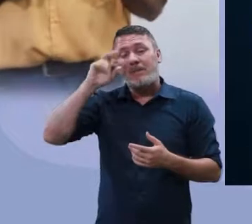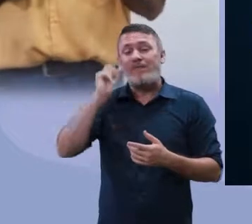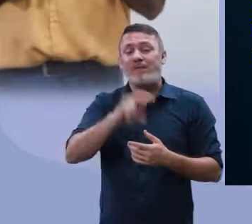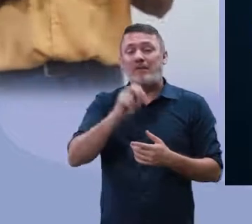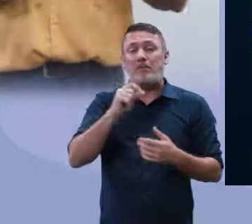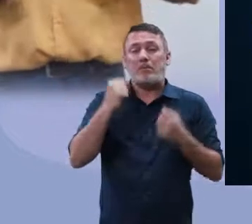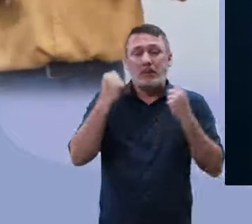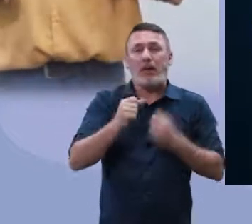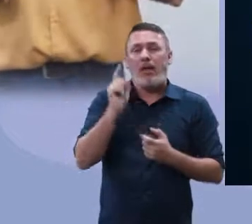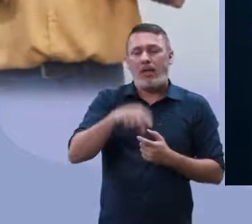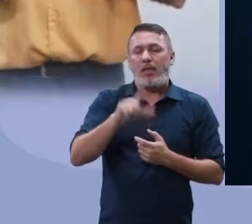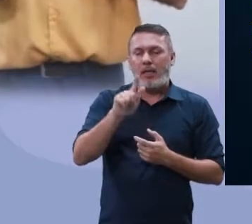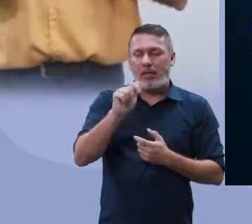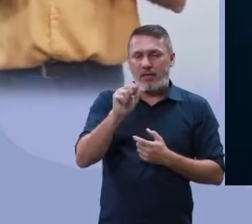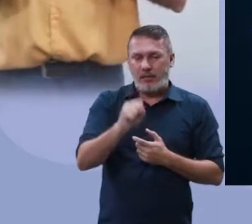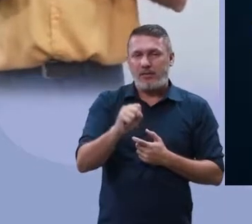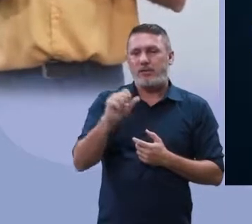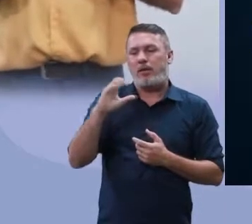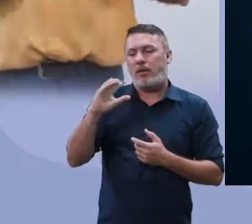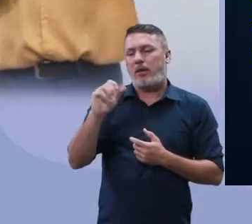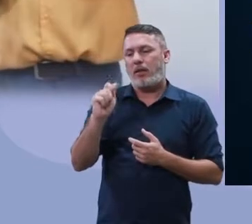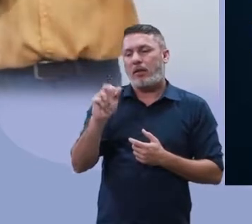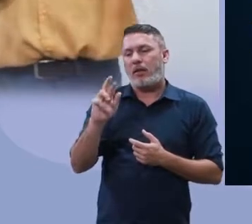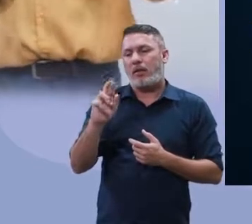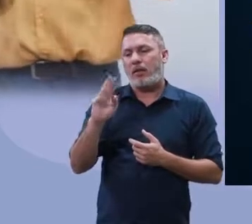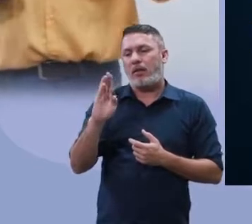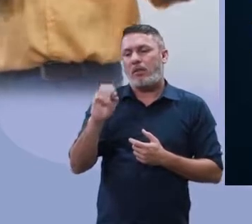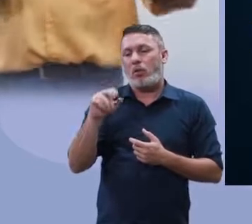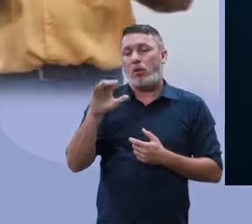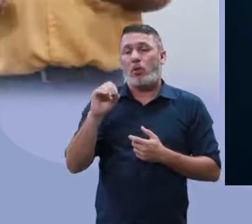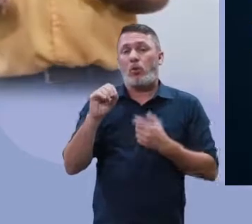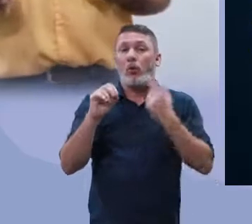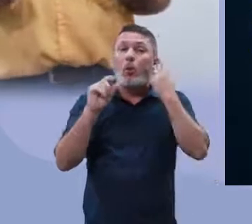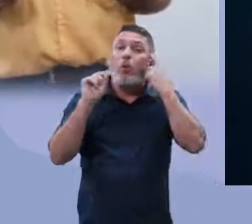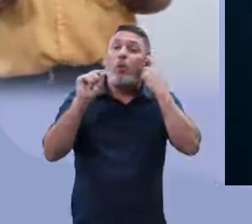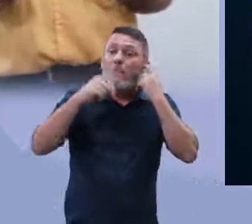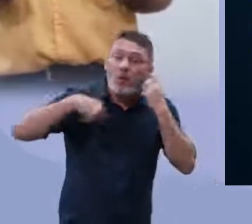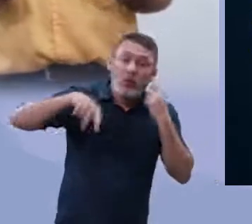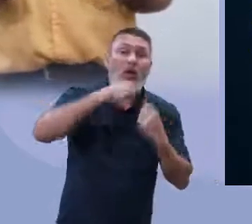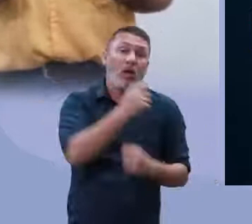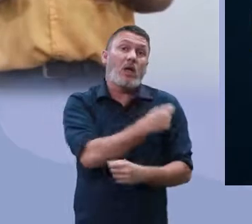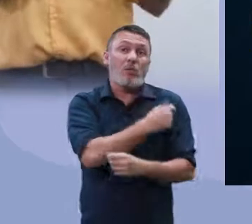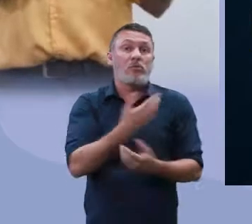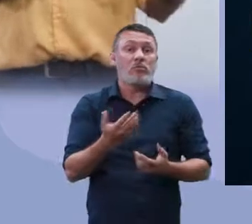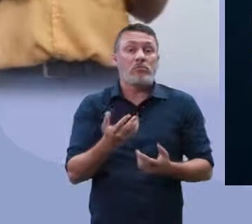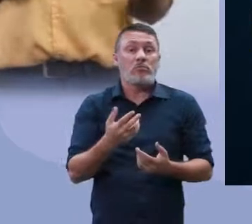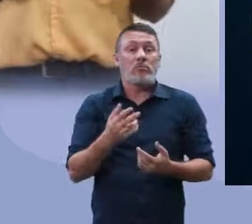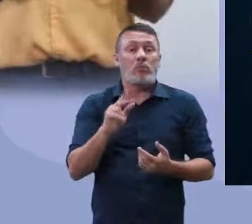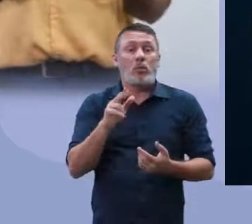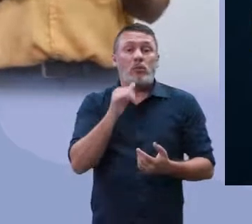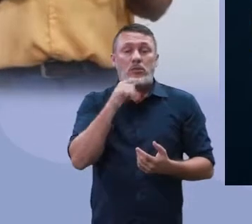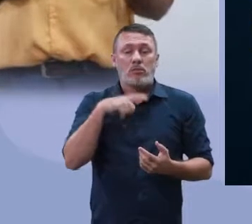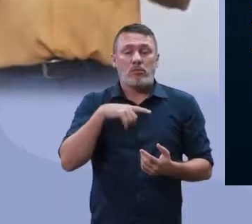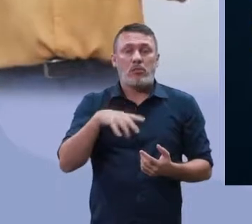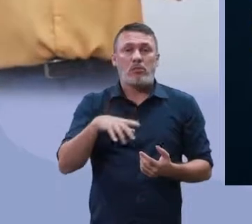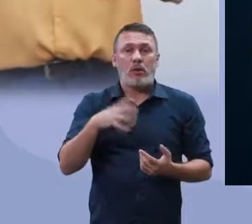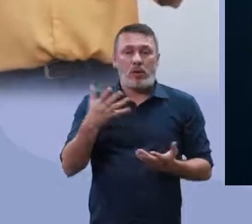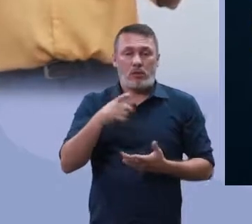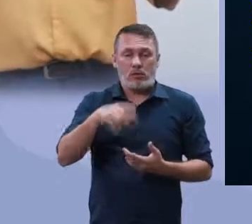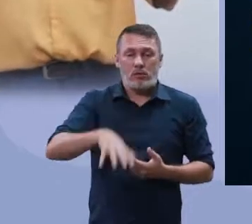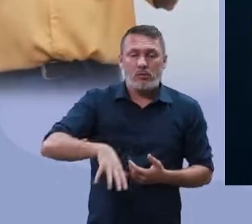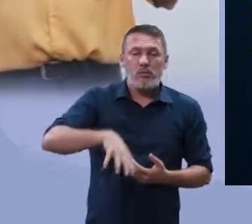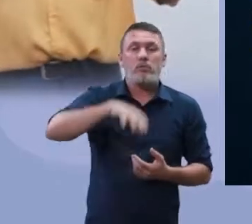carbônico. E o gás carbônico é aquele gás que, por exemplo, nós exalamos na nossa respiração. O gás carbônico,